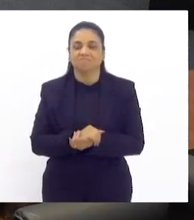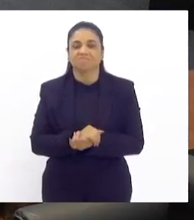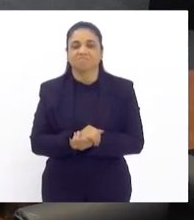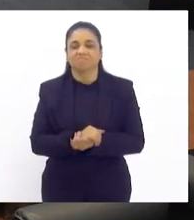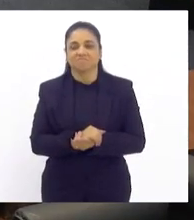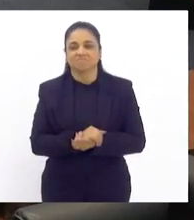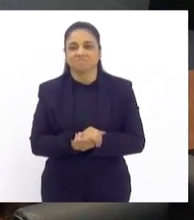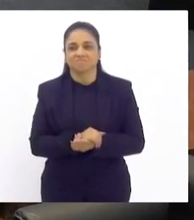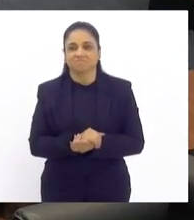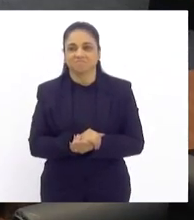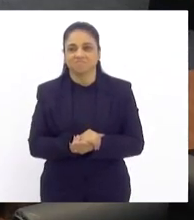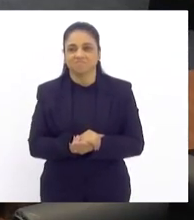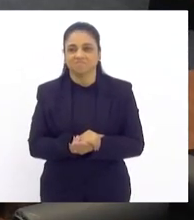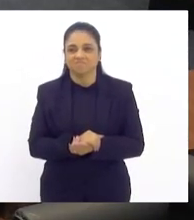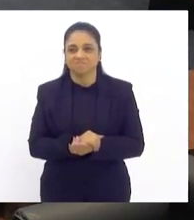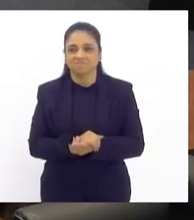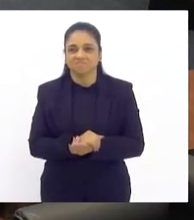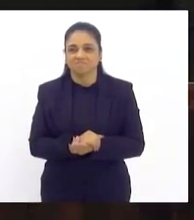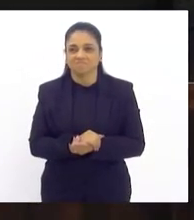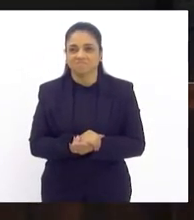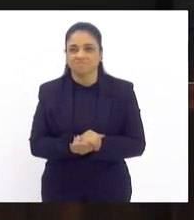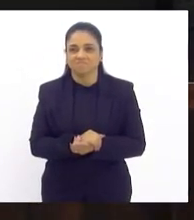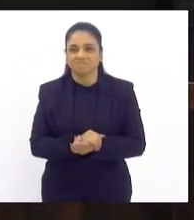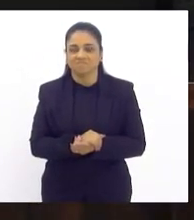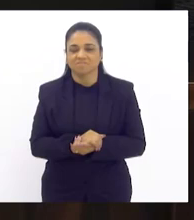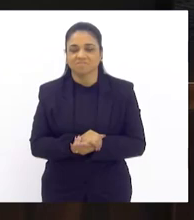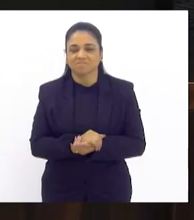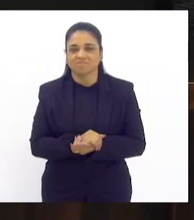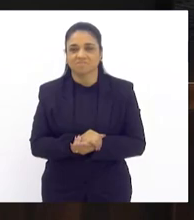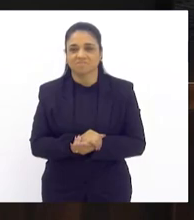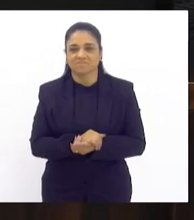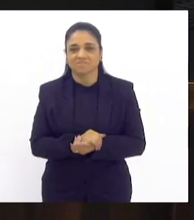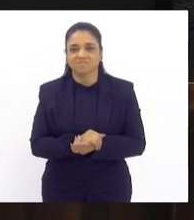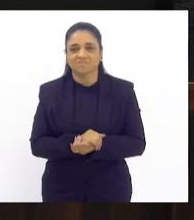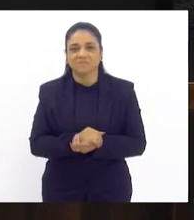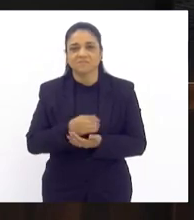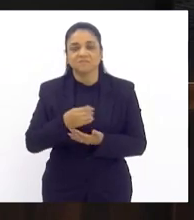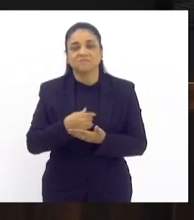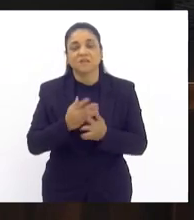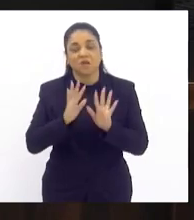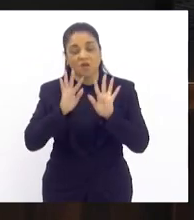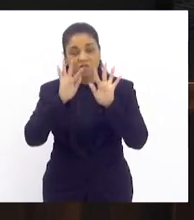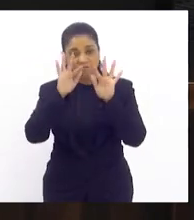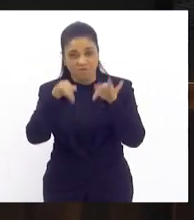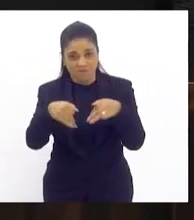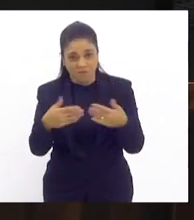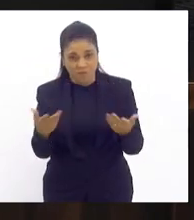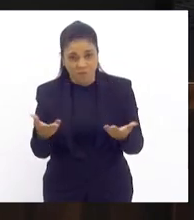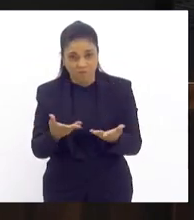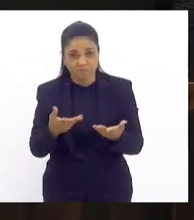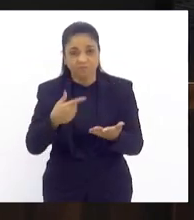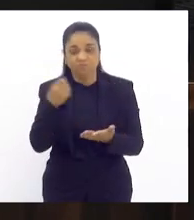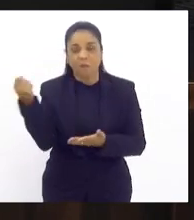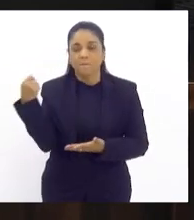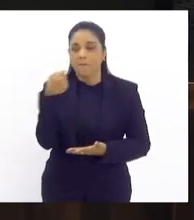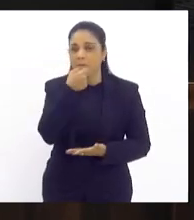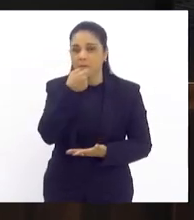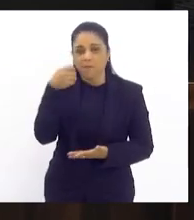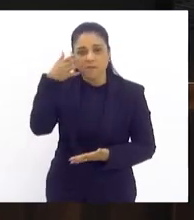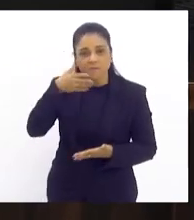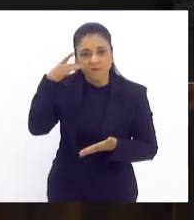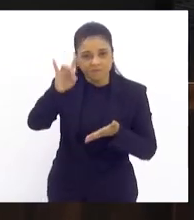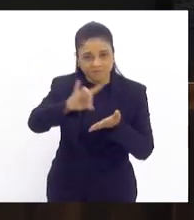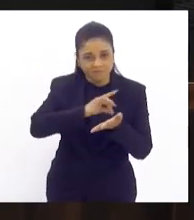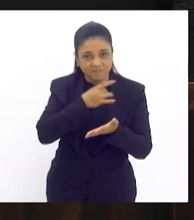aprovado passando mais uma vez para o expediente final próximo orador inscrito é a nobre